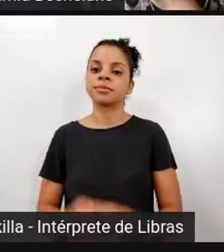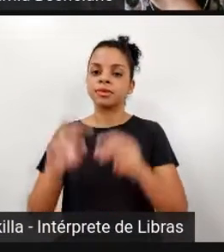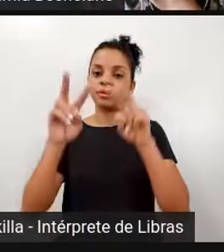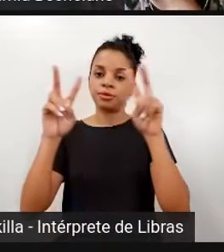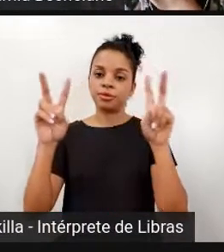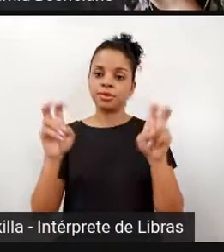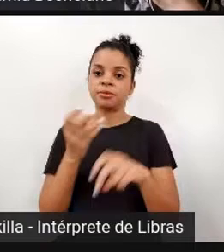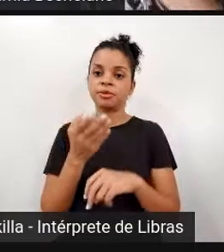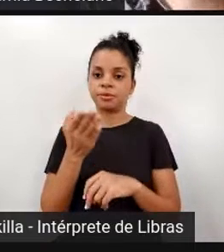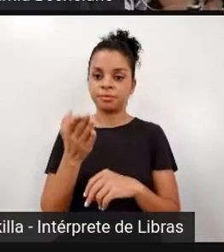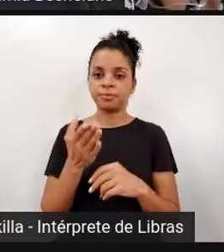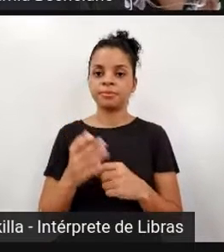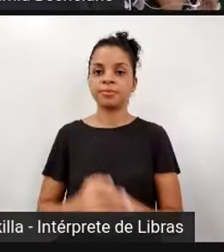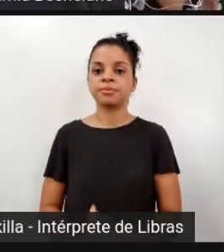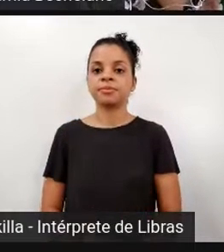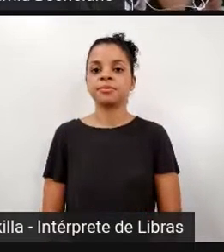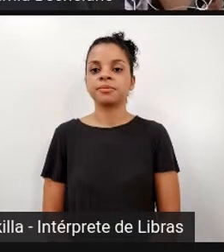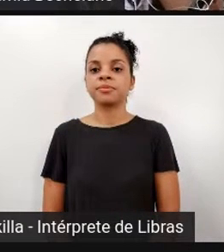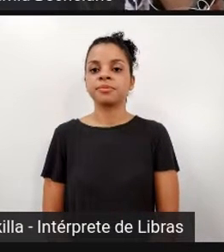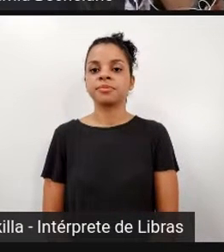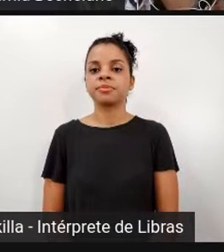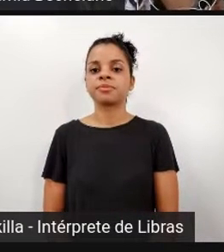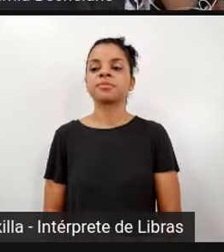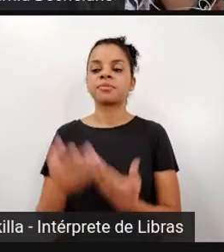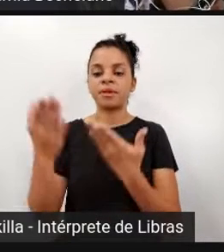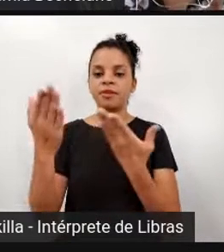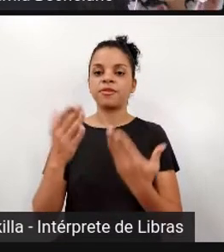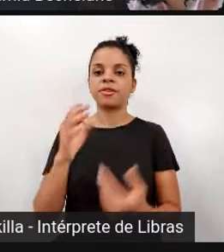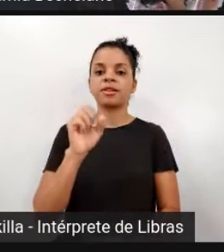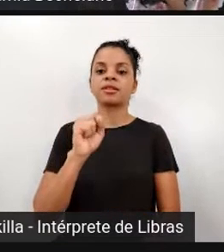Deputados. Sâmia, bem-vinda, fique à vontade.